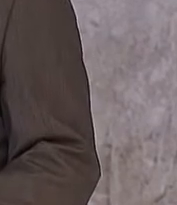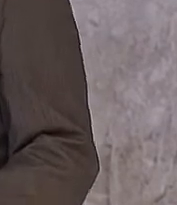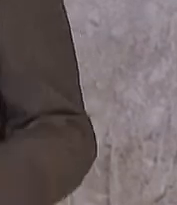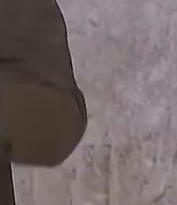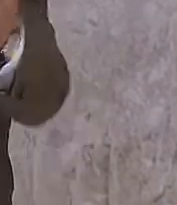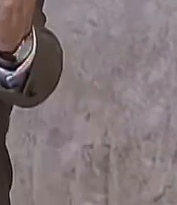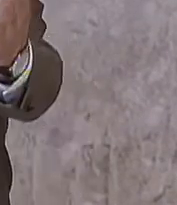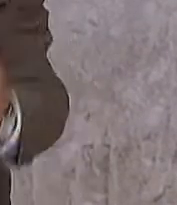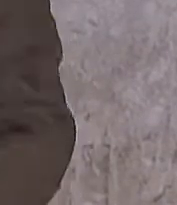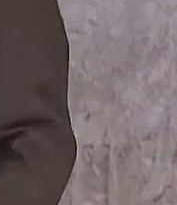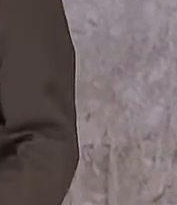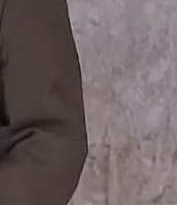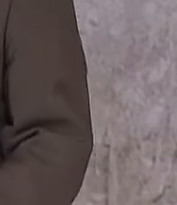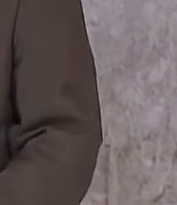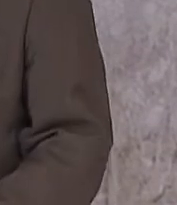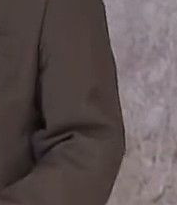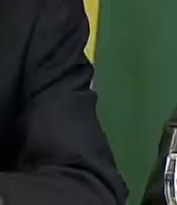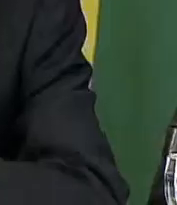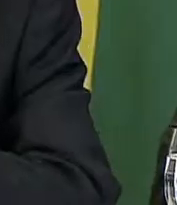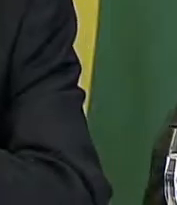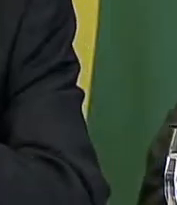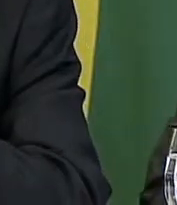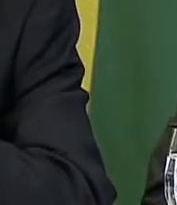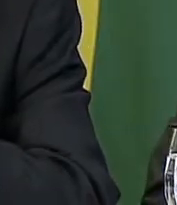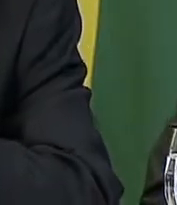pertencem. Por favor, ministro.